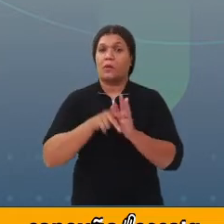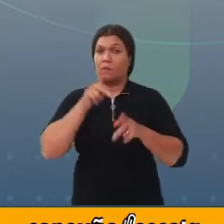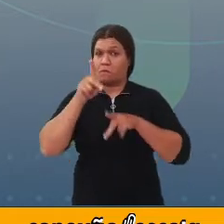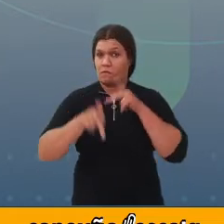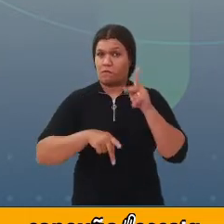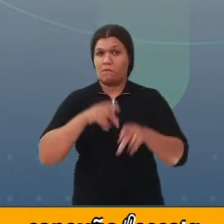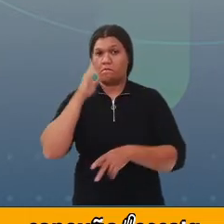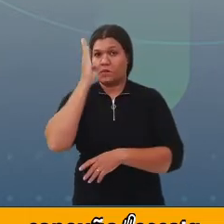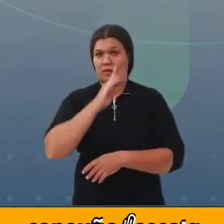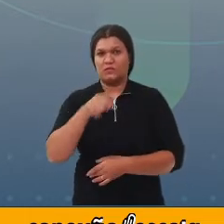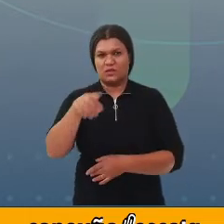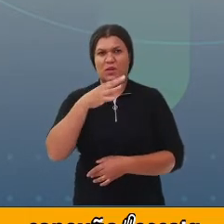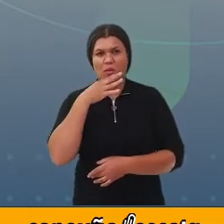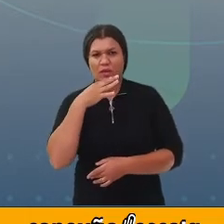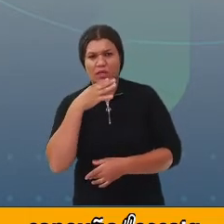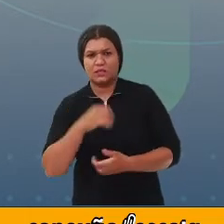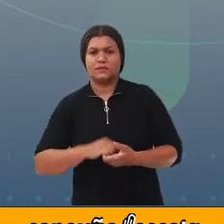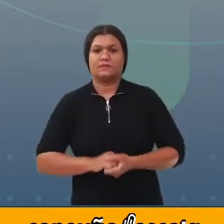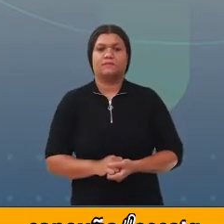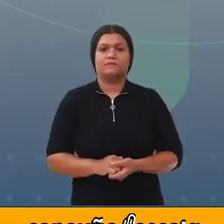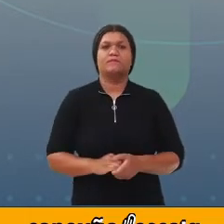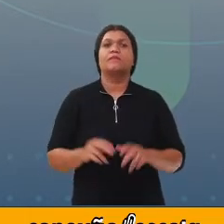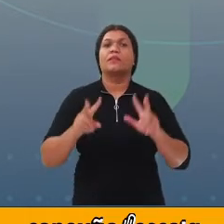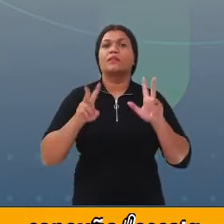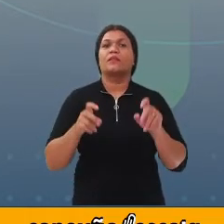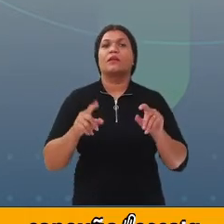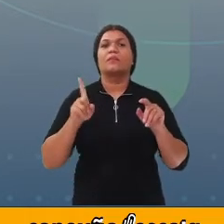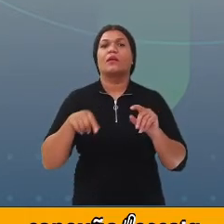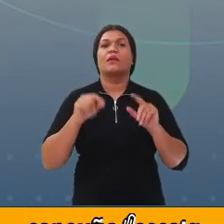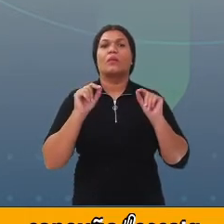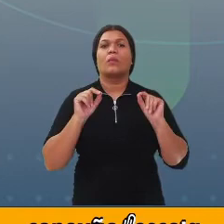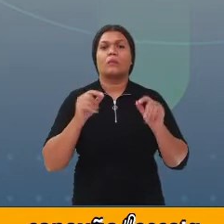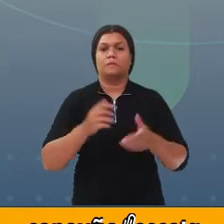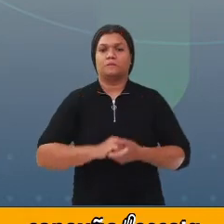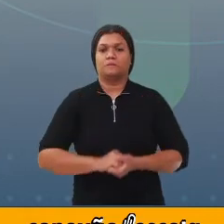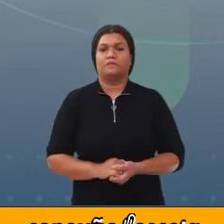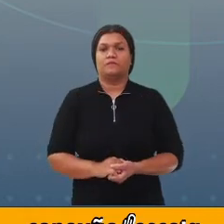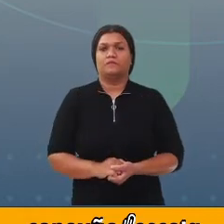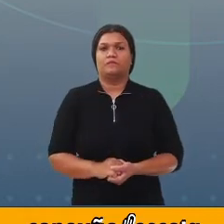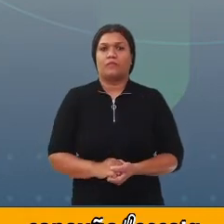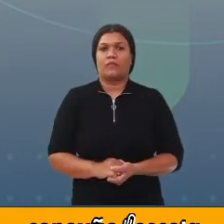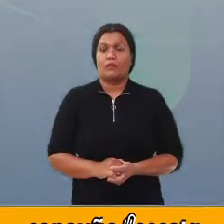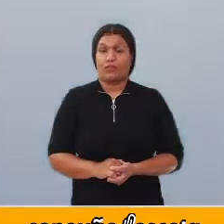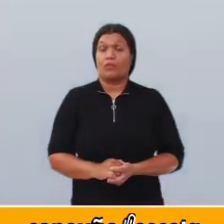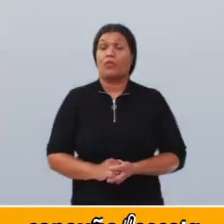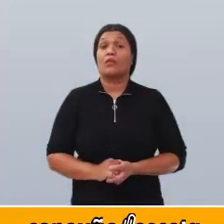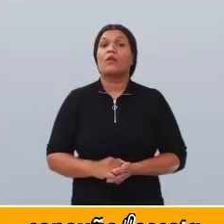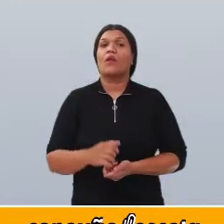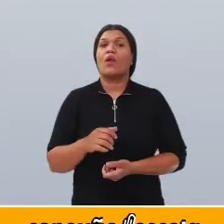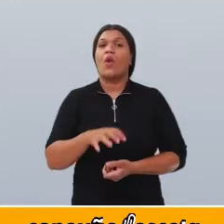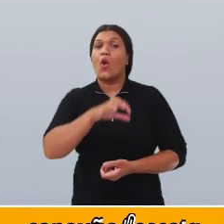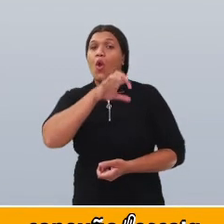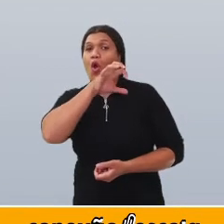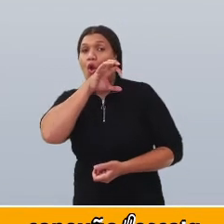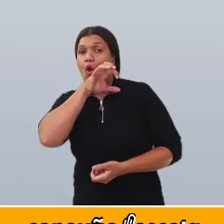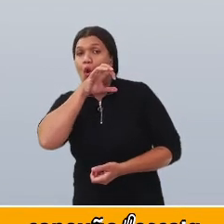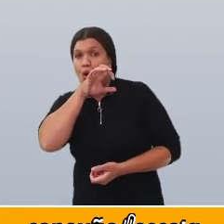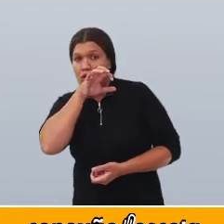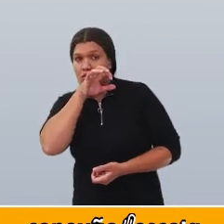Será se você conhece? O título dele é A Onça e o Bode. Leia comigo esse conto, vamos